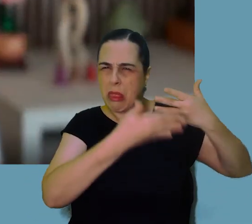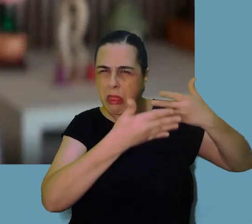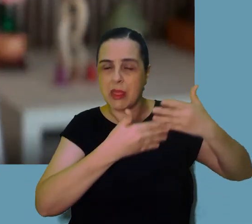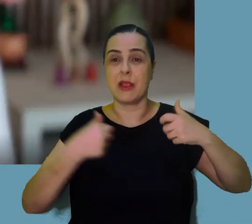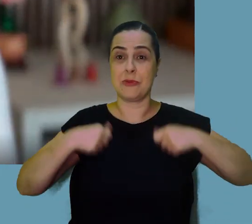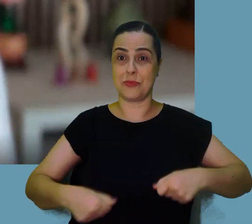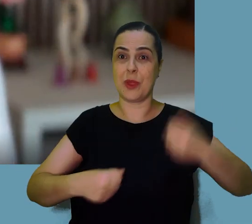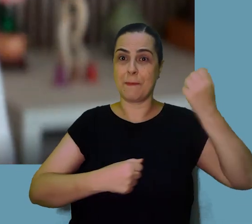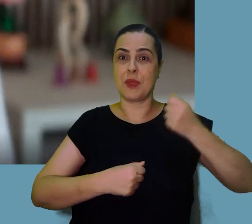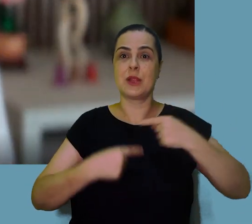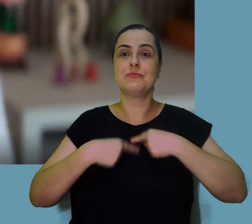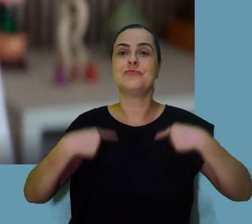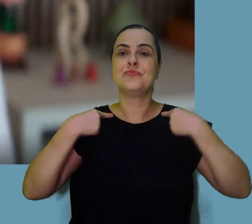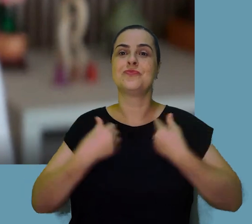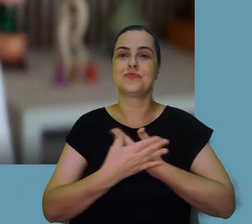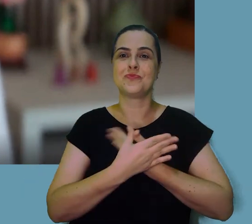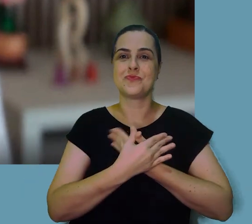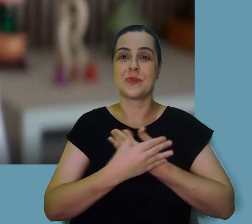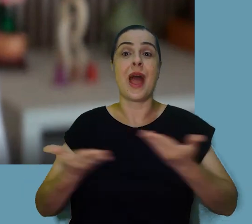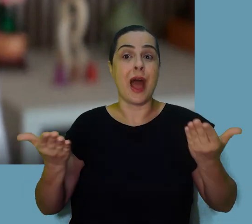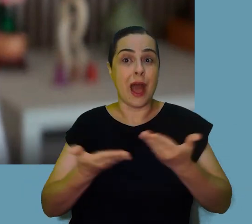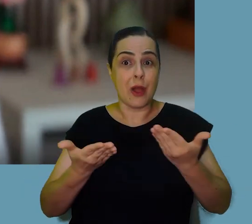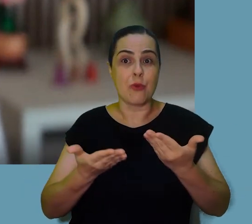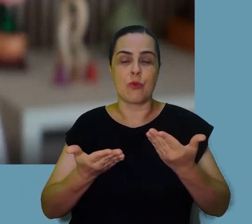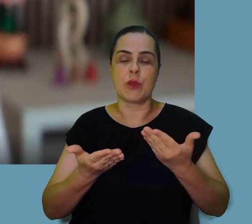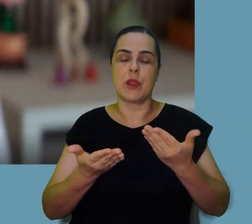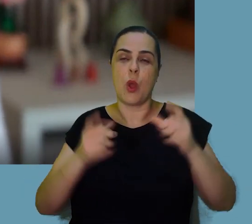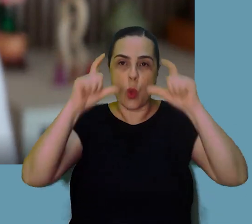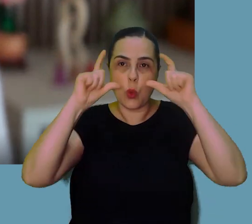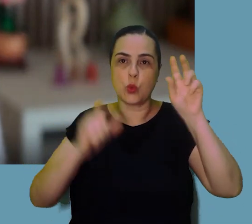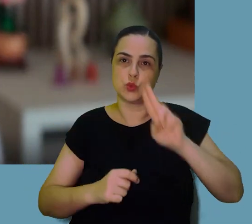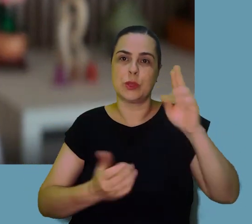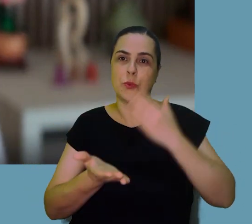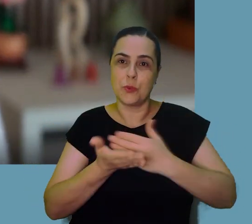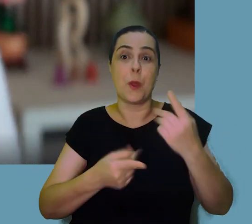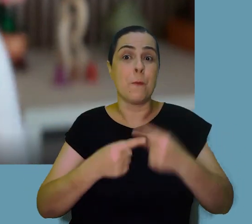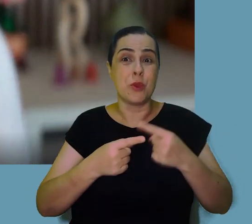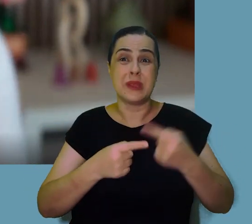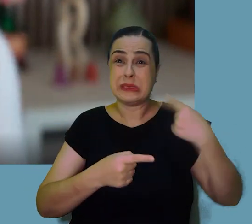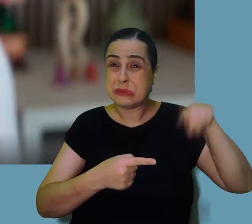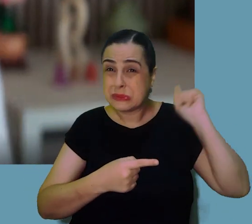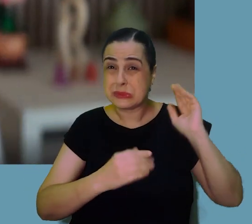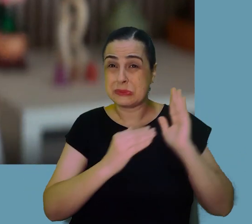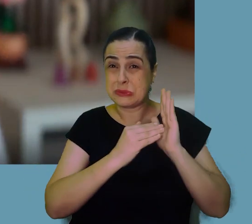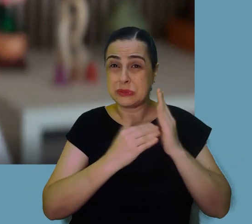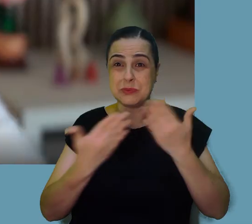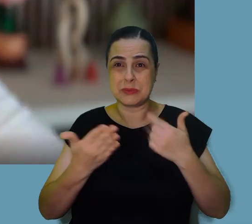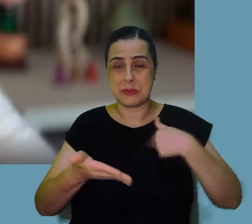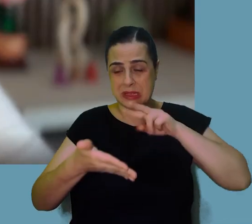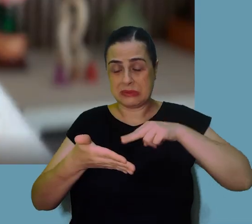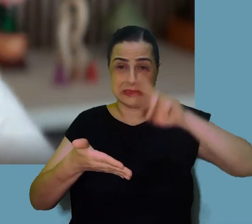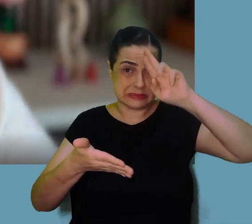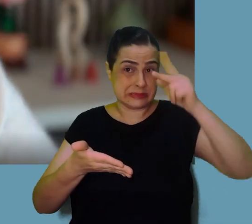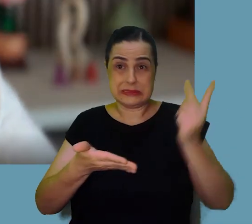blusa branca, colar de borboletas, e agora eu aderi à versão óculos, porque no último bate-papo eu li errado